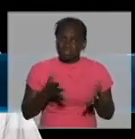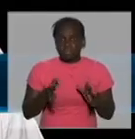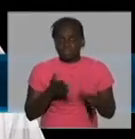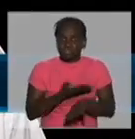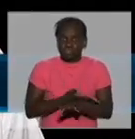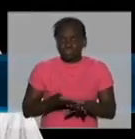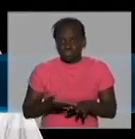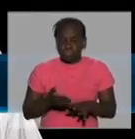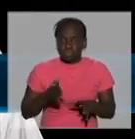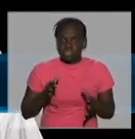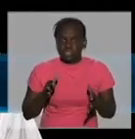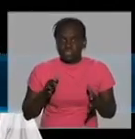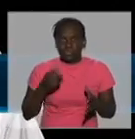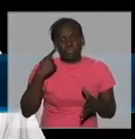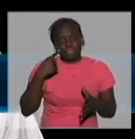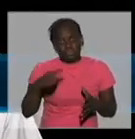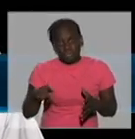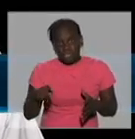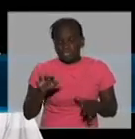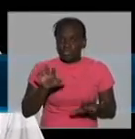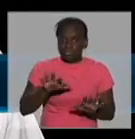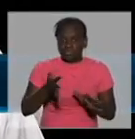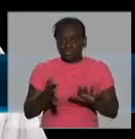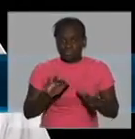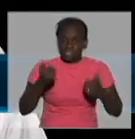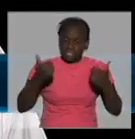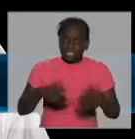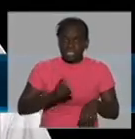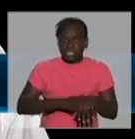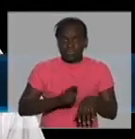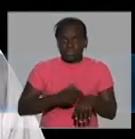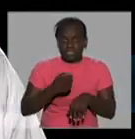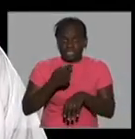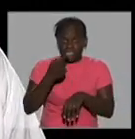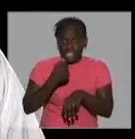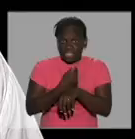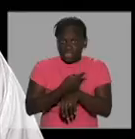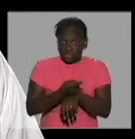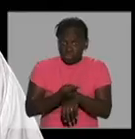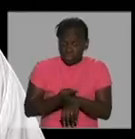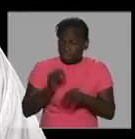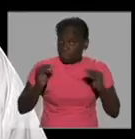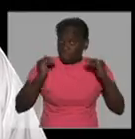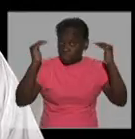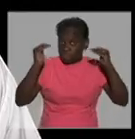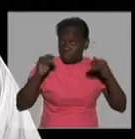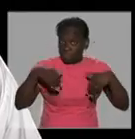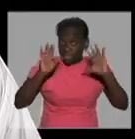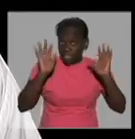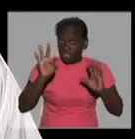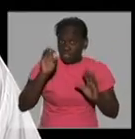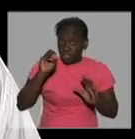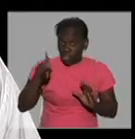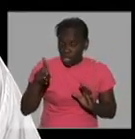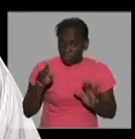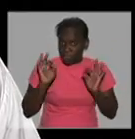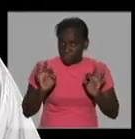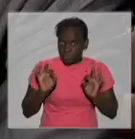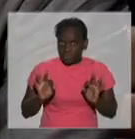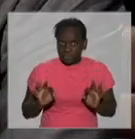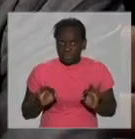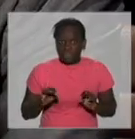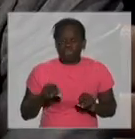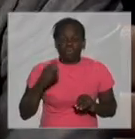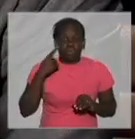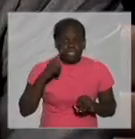Geralmente, assim, o cálculo é mais ou menos uma semana. Gasta mais ou menos 7 segundos com uma animação top. Animação mais refinada. Uma